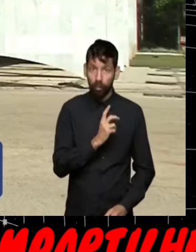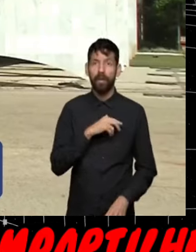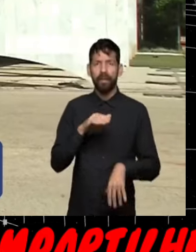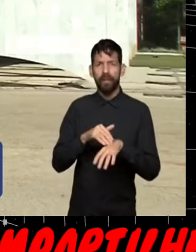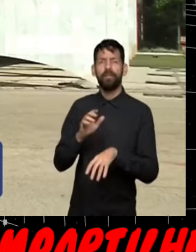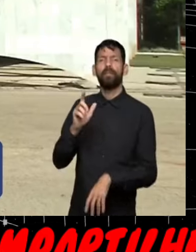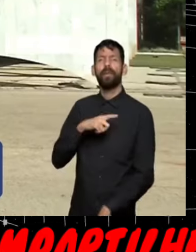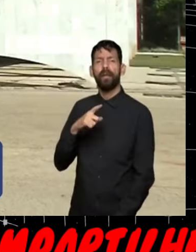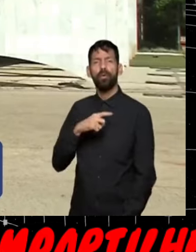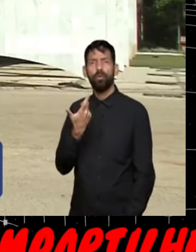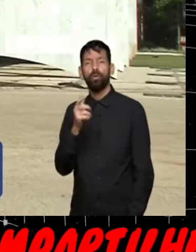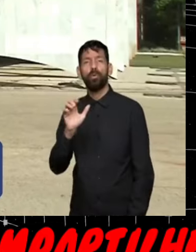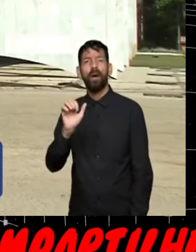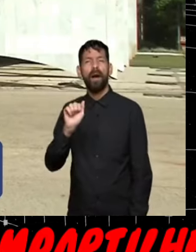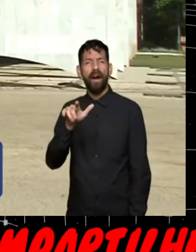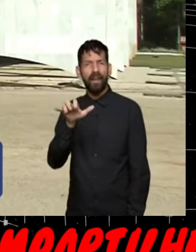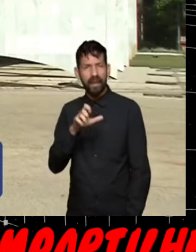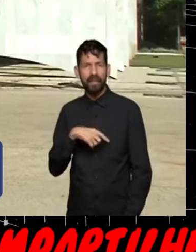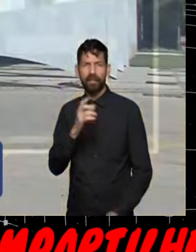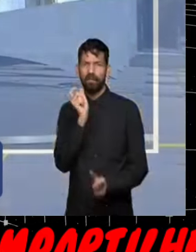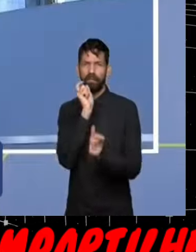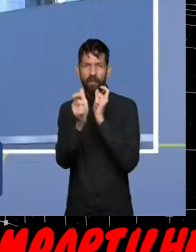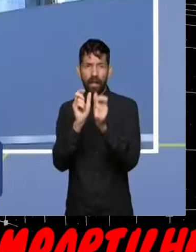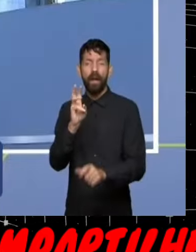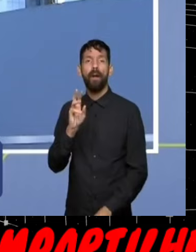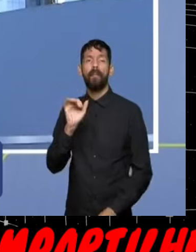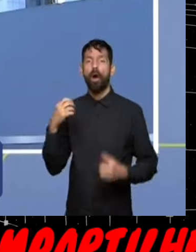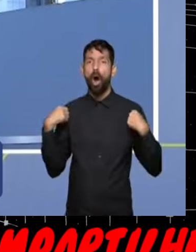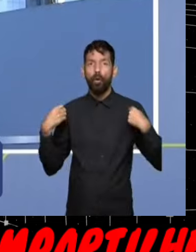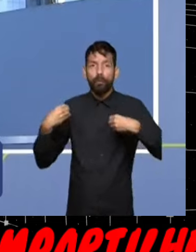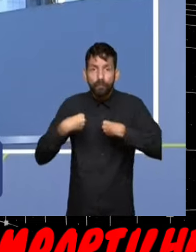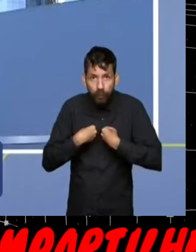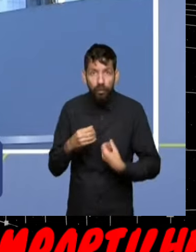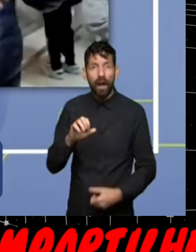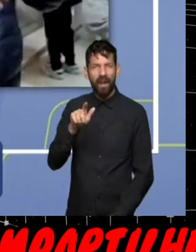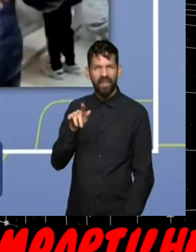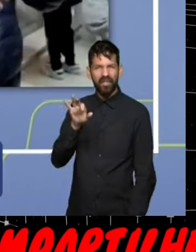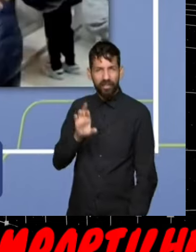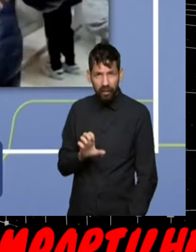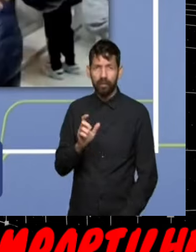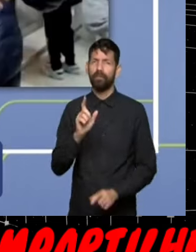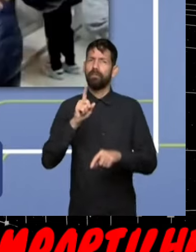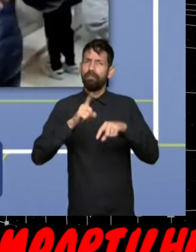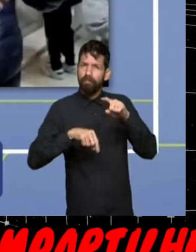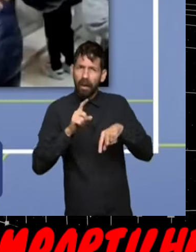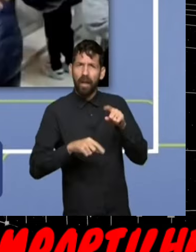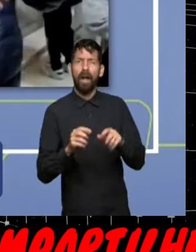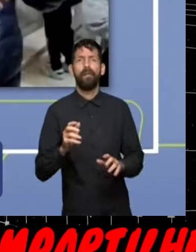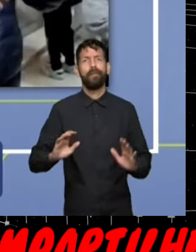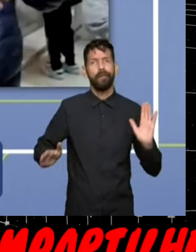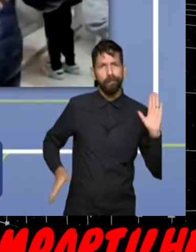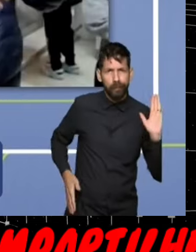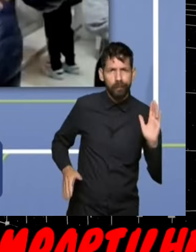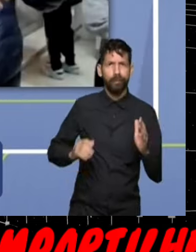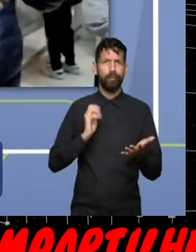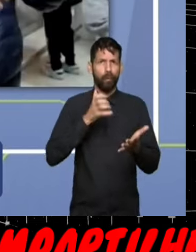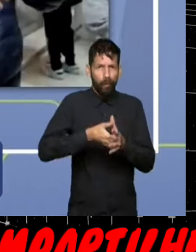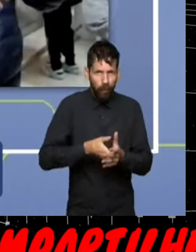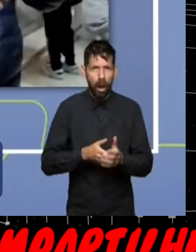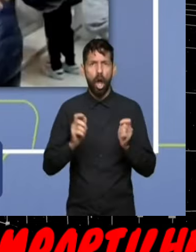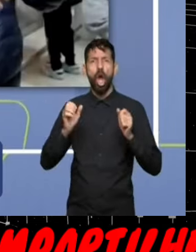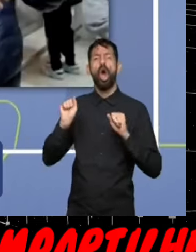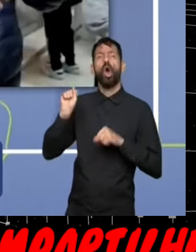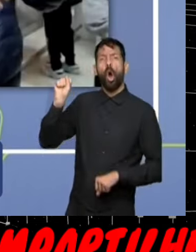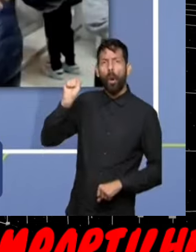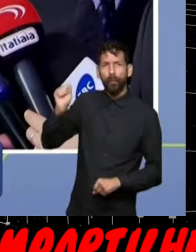do genro Alex Zanatta, de ofender o ministro do STF, Alexandre de Moraes, com xingamentos como bandido, comprado,